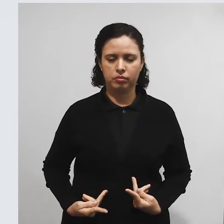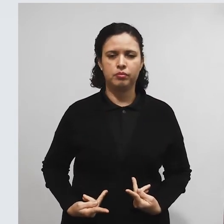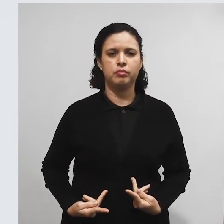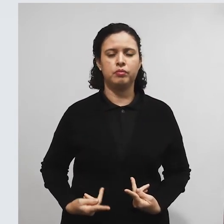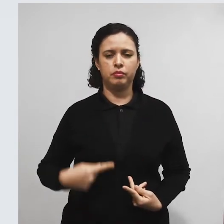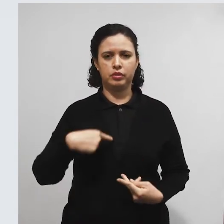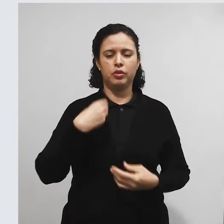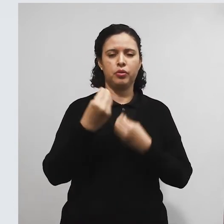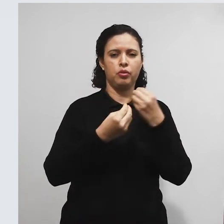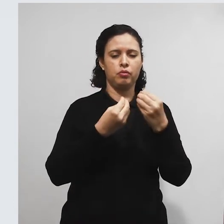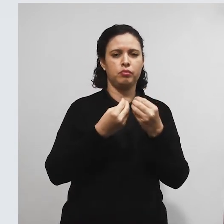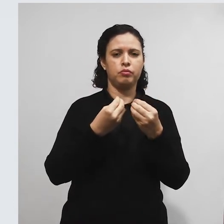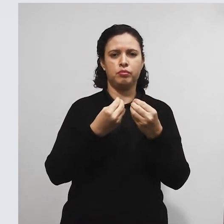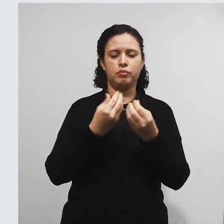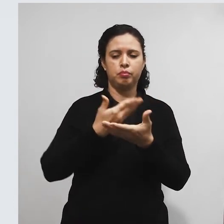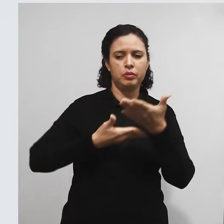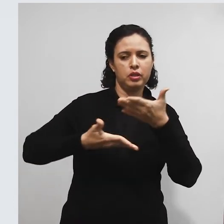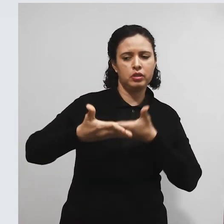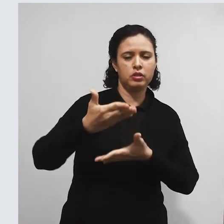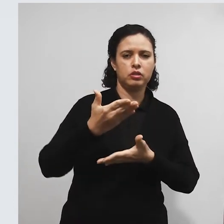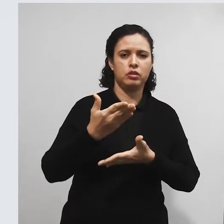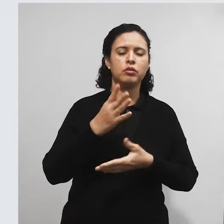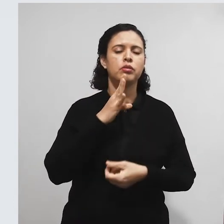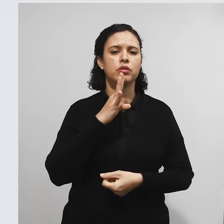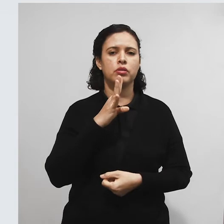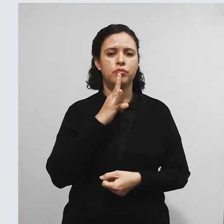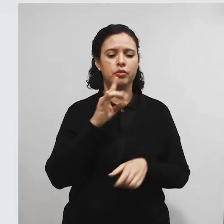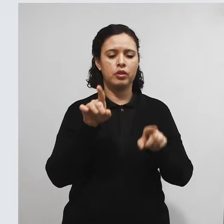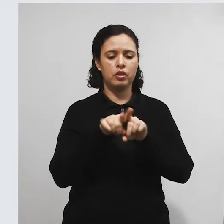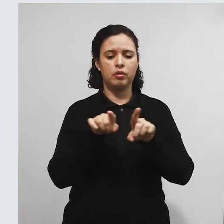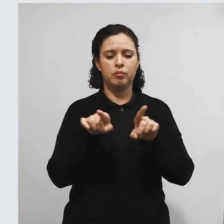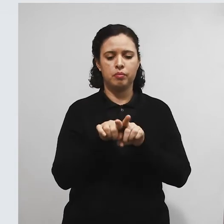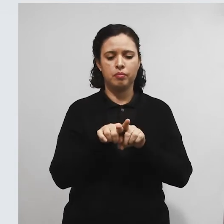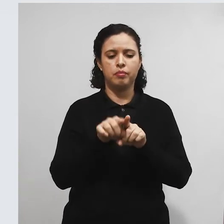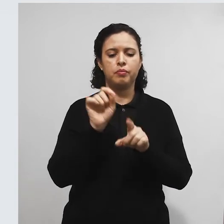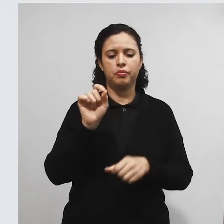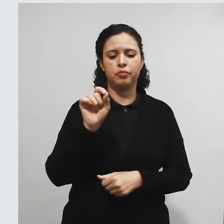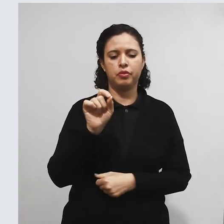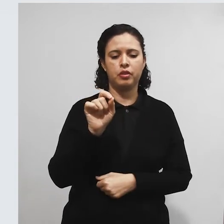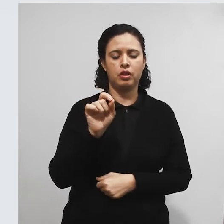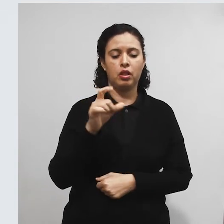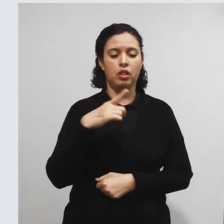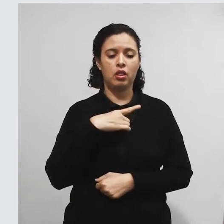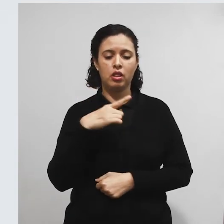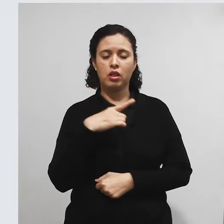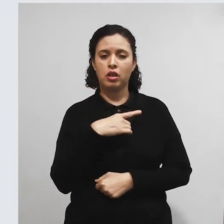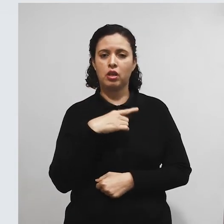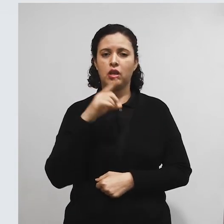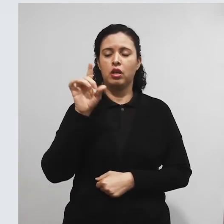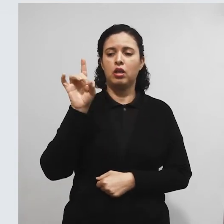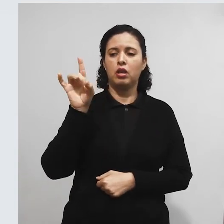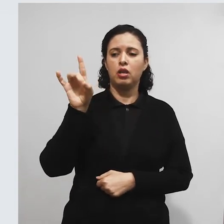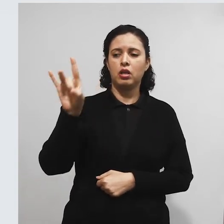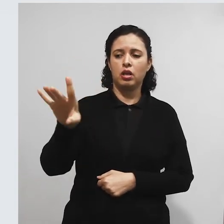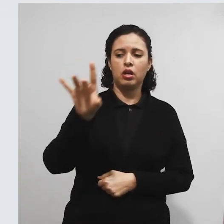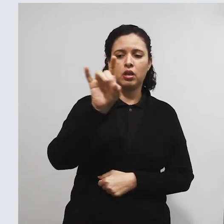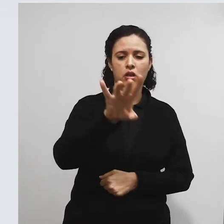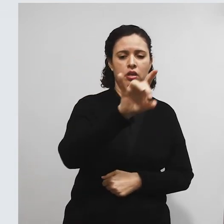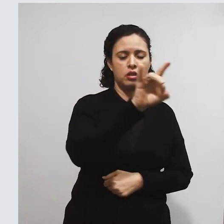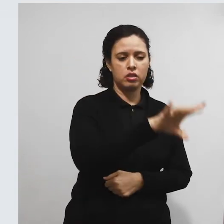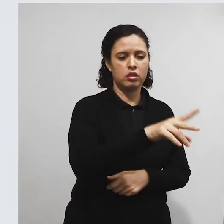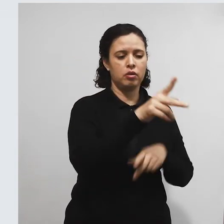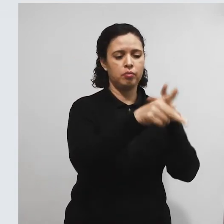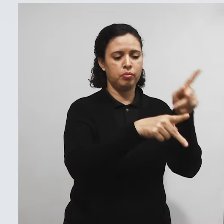de transmitir. E as culturas no plural, que são cada povo que nós temos